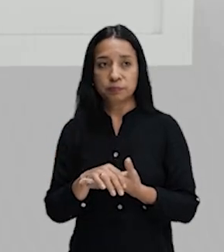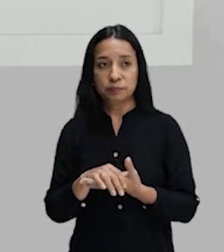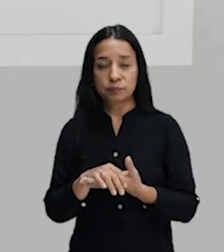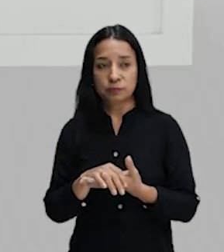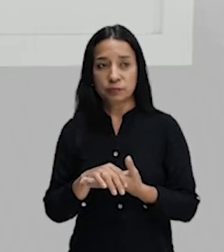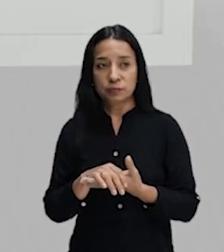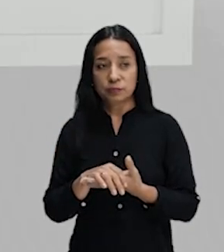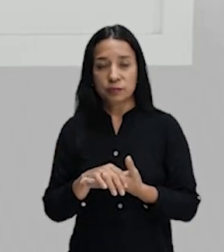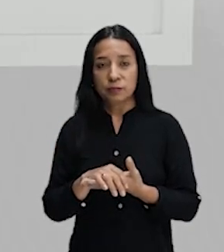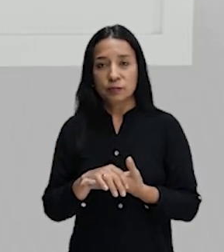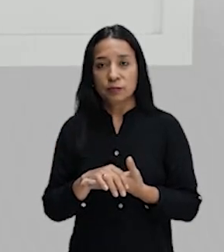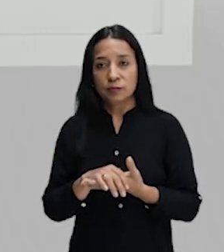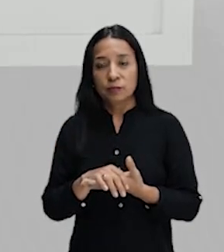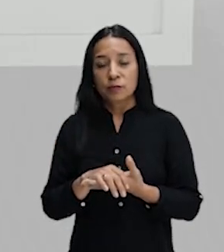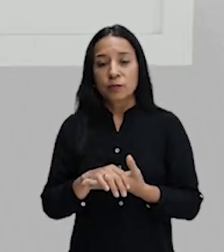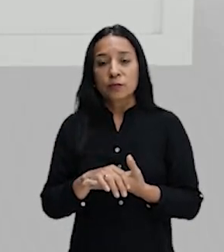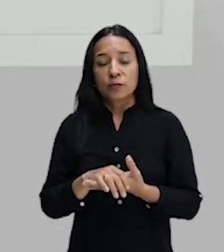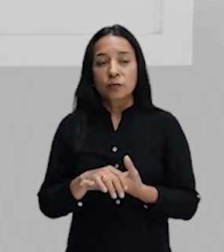Então, gente,